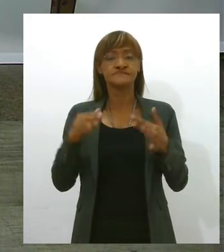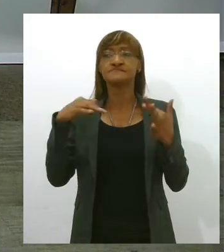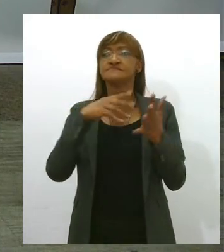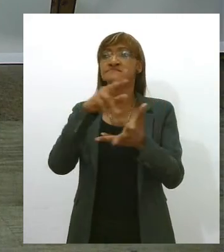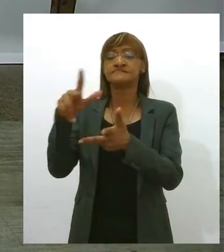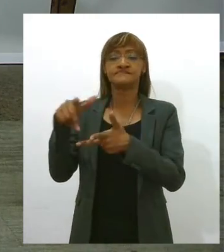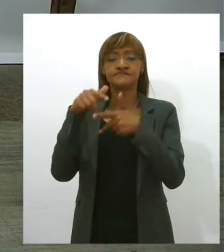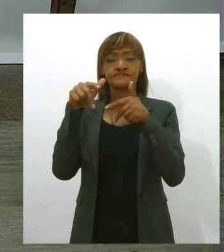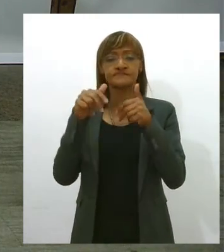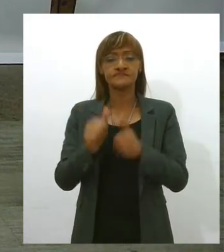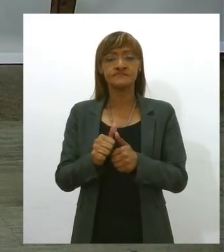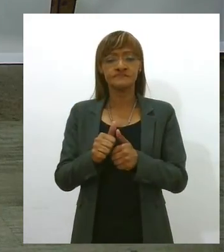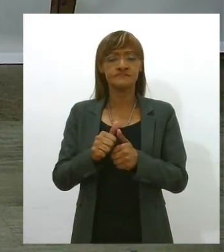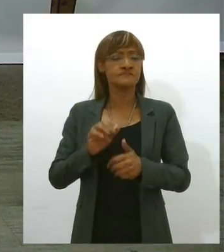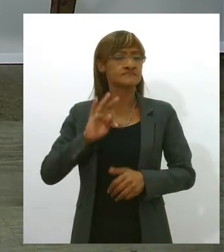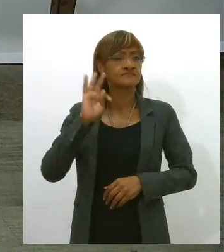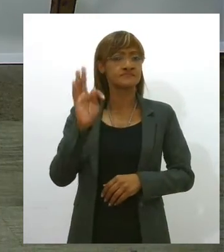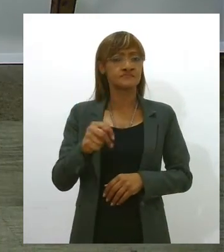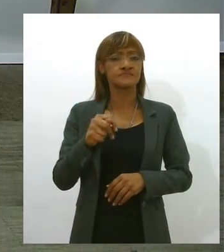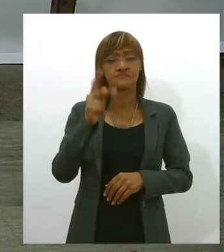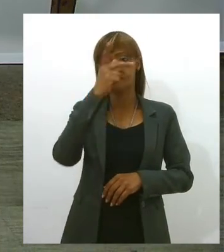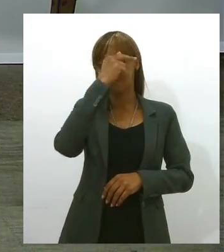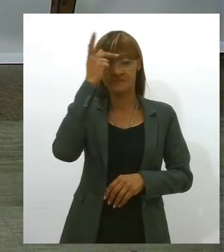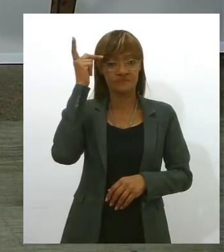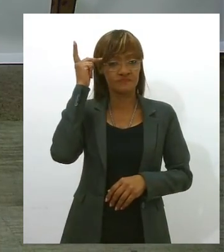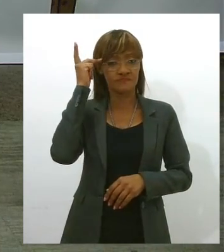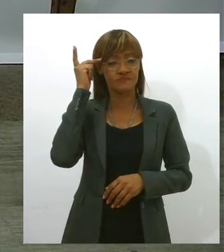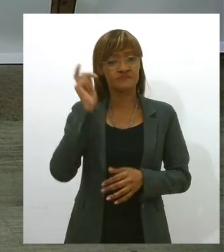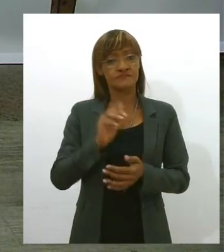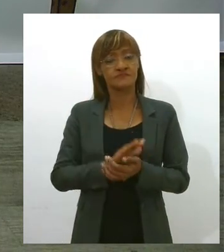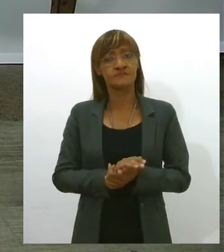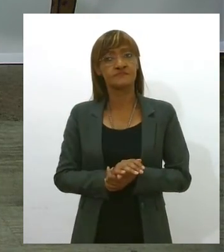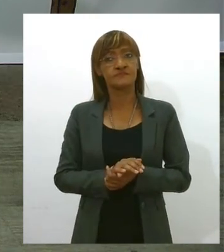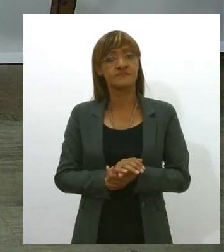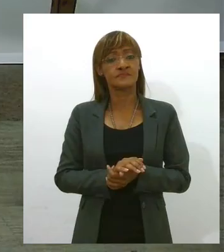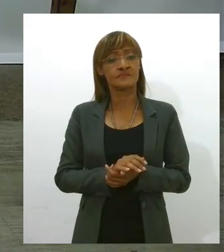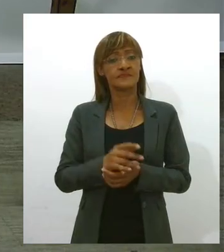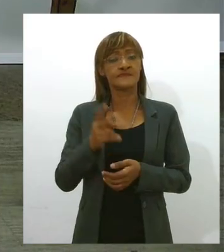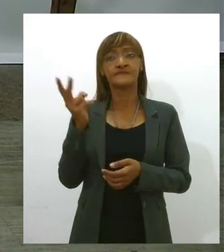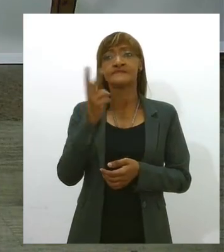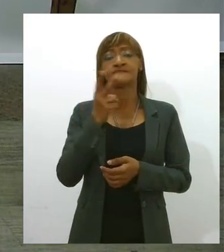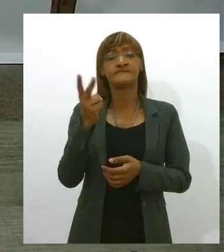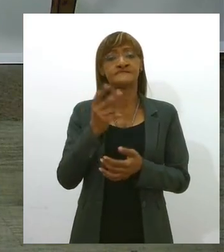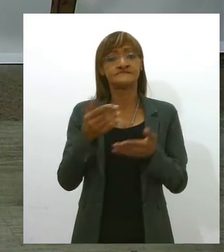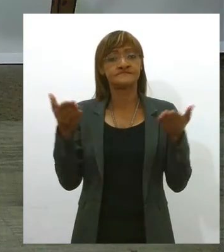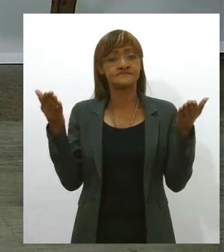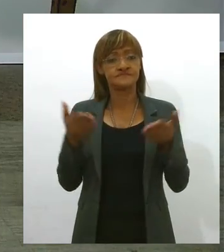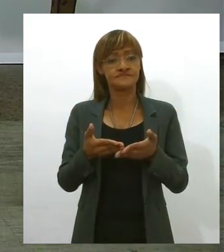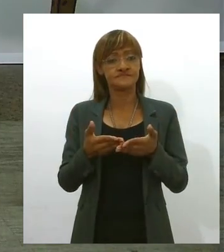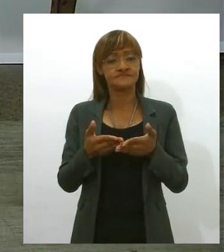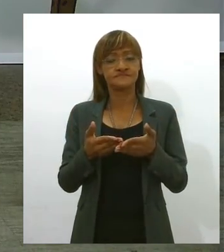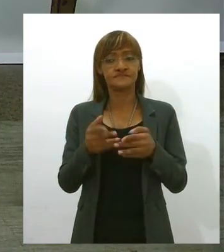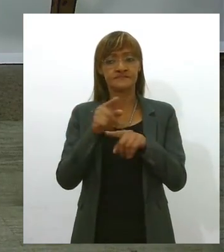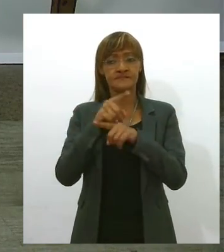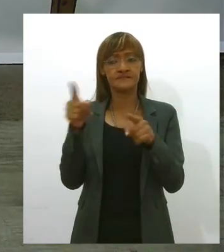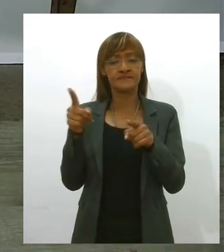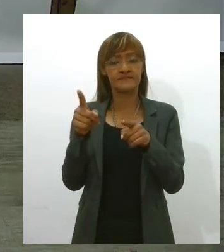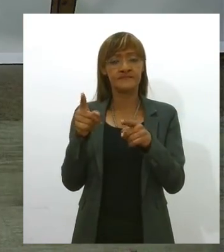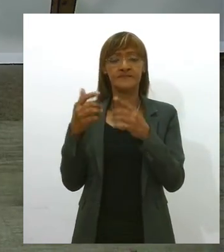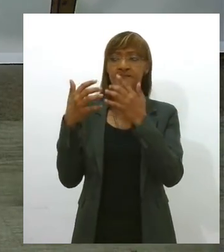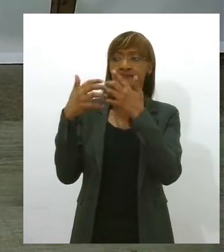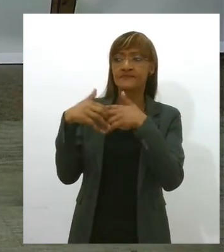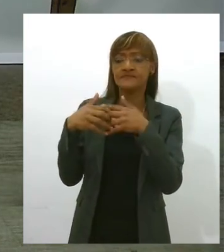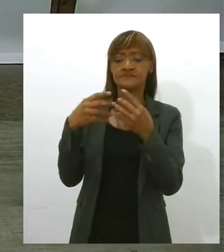crianças, adolescentes e etc. O que é que vocês deixariam aí de reflexão sobre uma educação